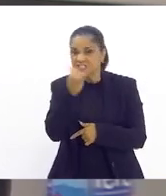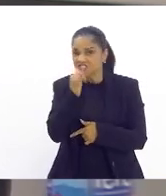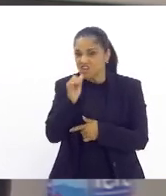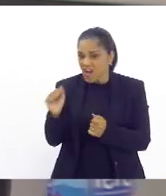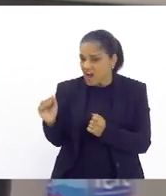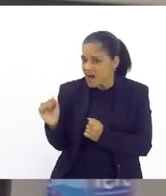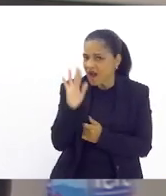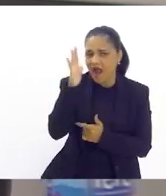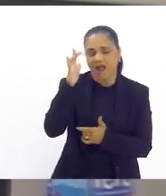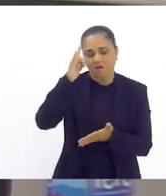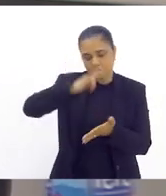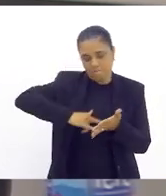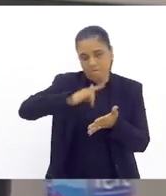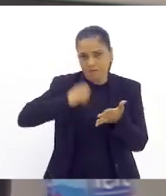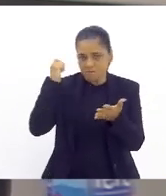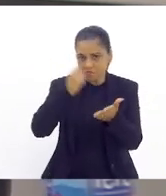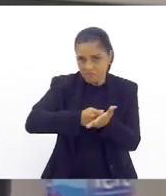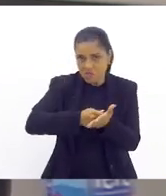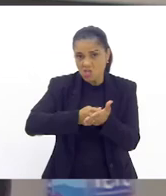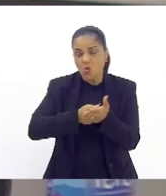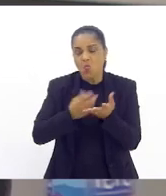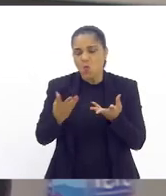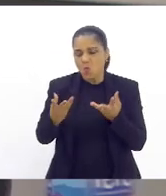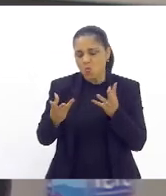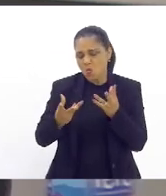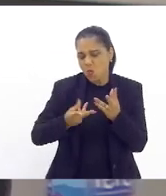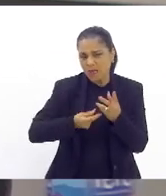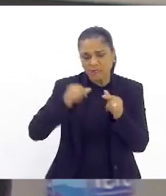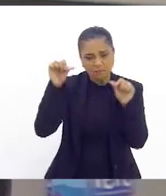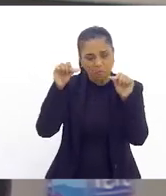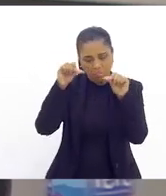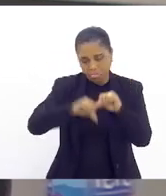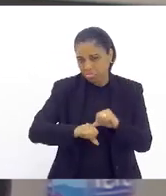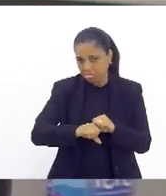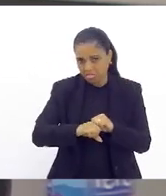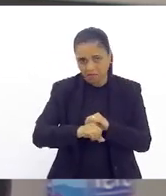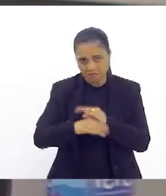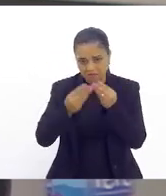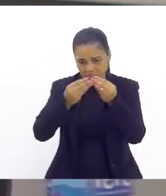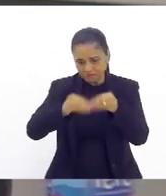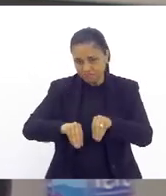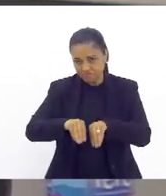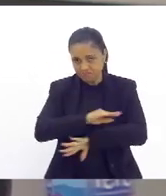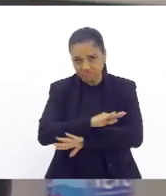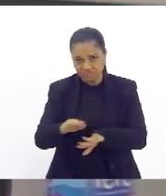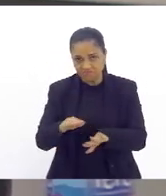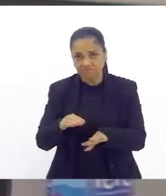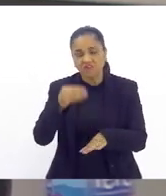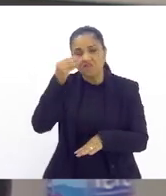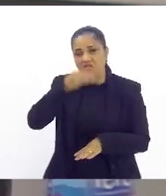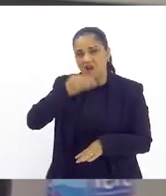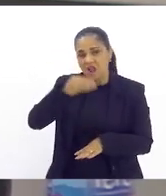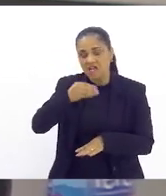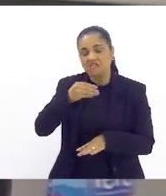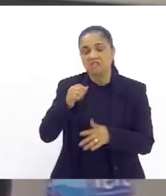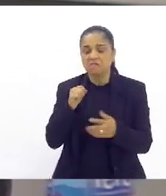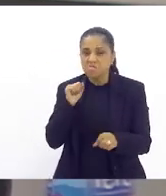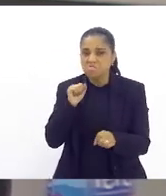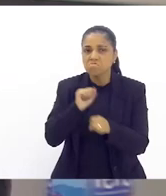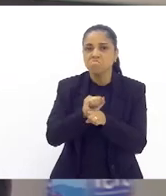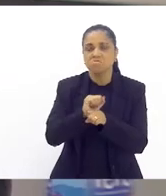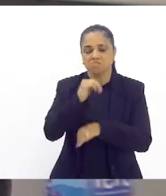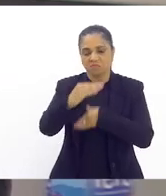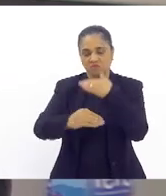uma energia de baixa qualidade O que impede o desenvolvimento econômico do seu estado e a gente